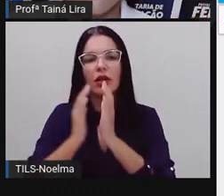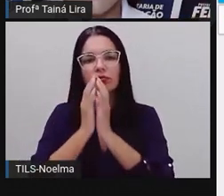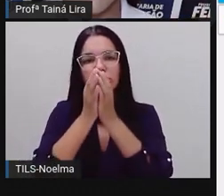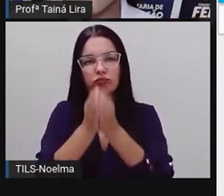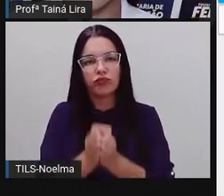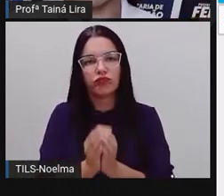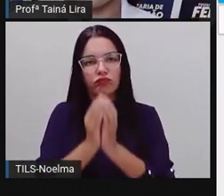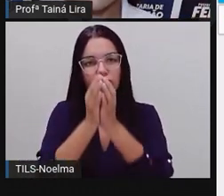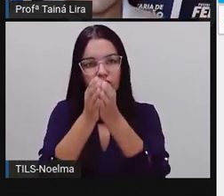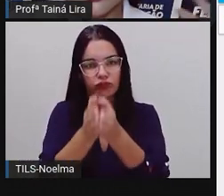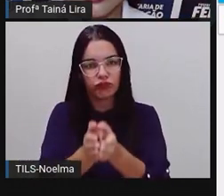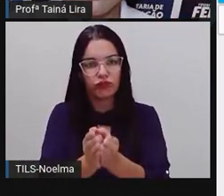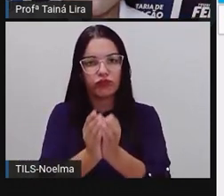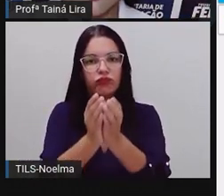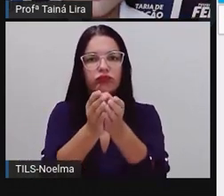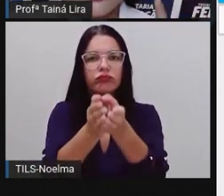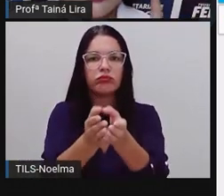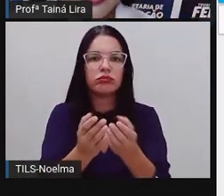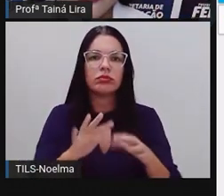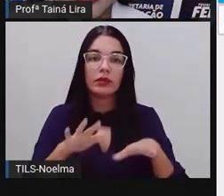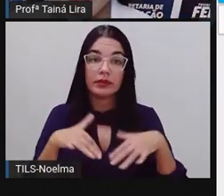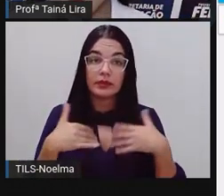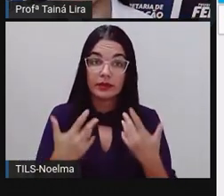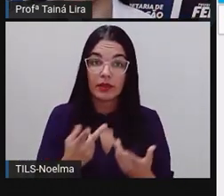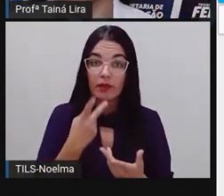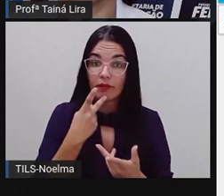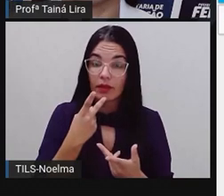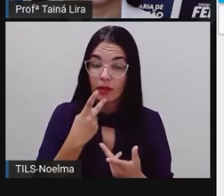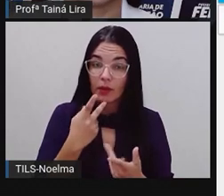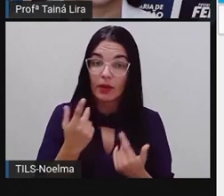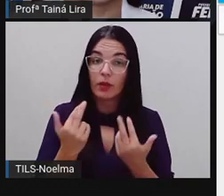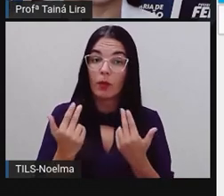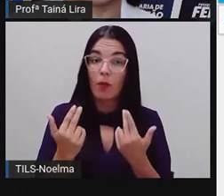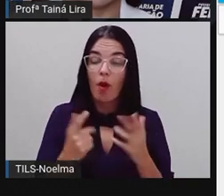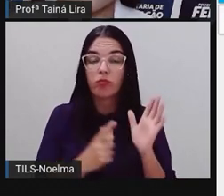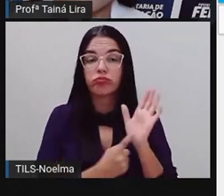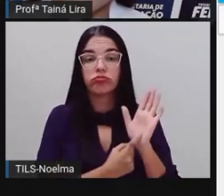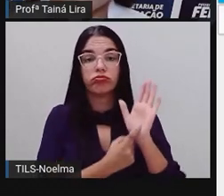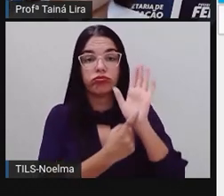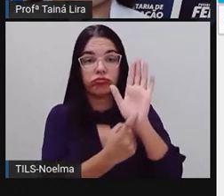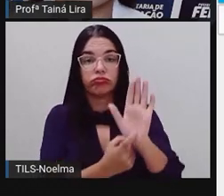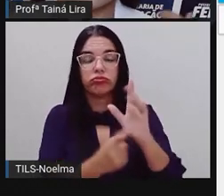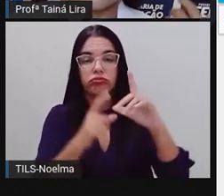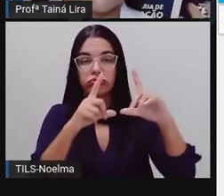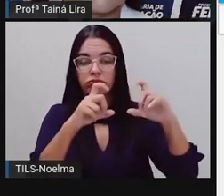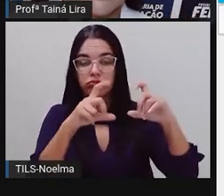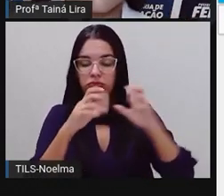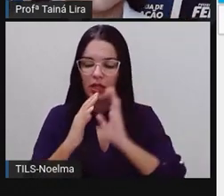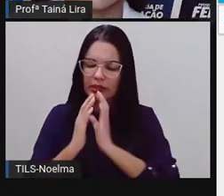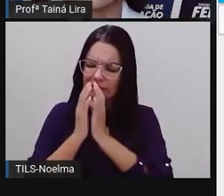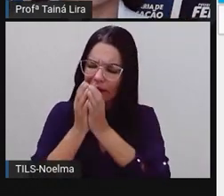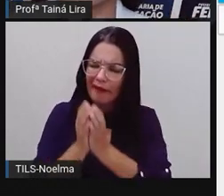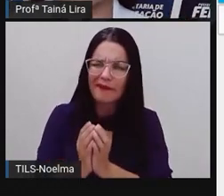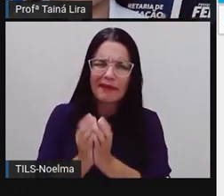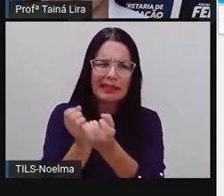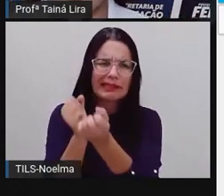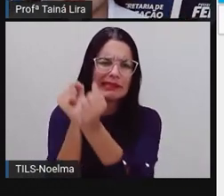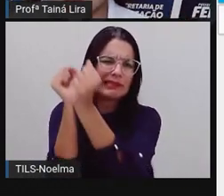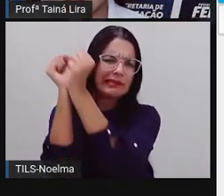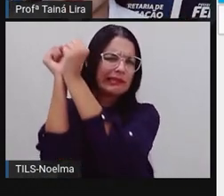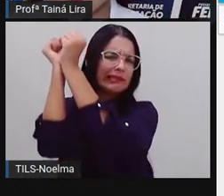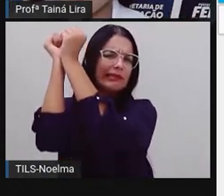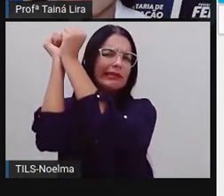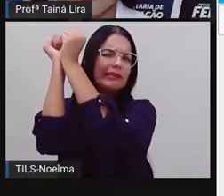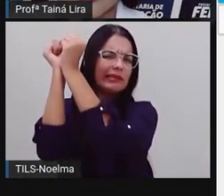navio negreiro a pro falou não foi essa mesma imagem aí que eles vinham e navios não é que